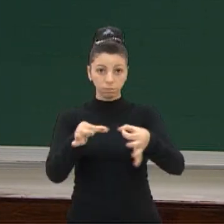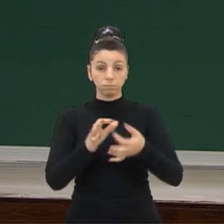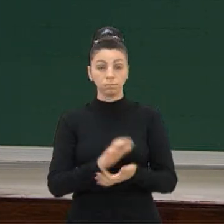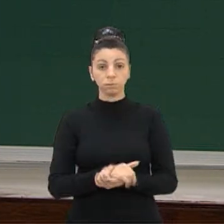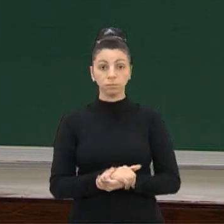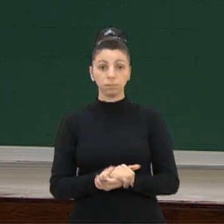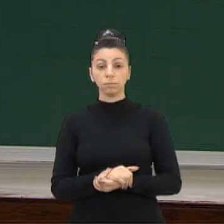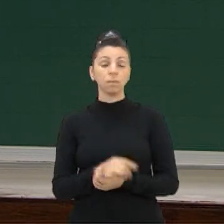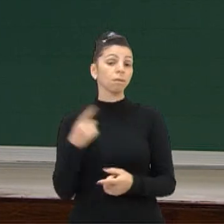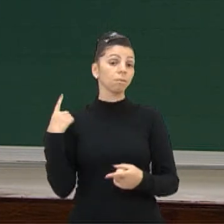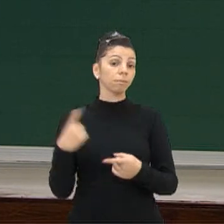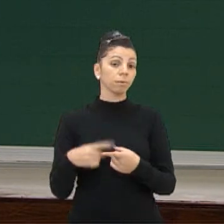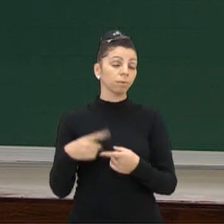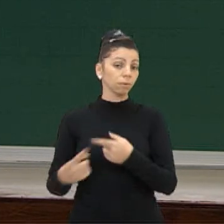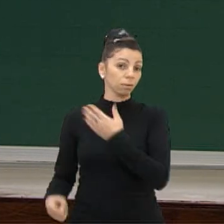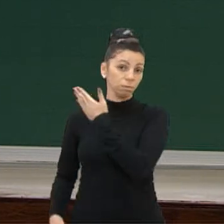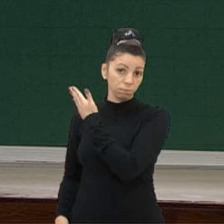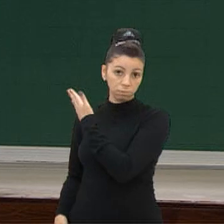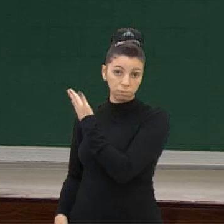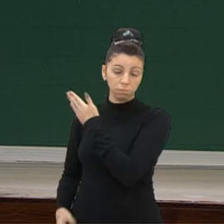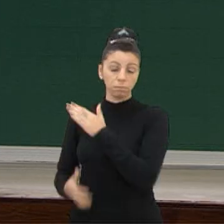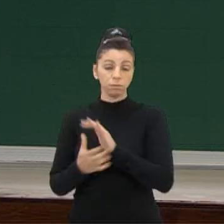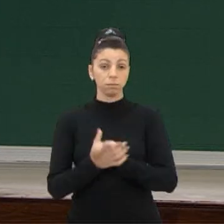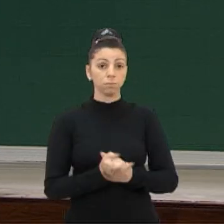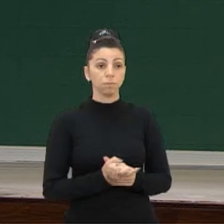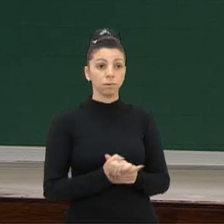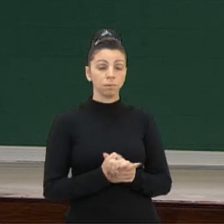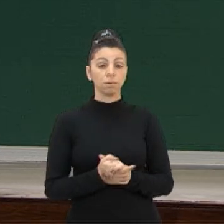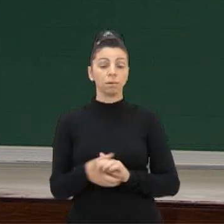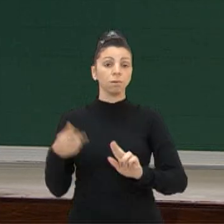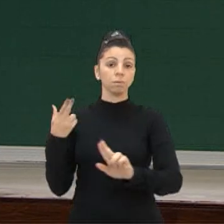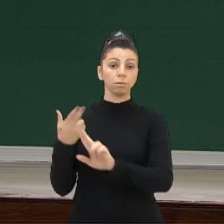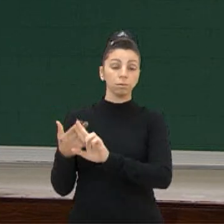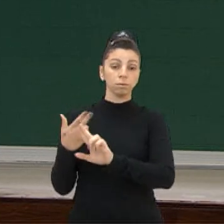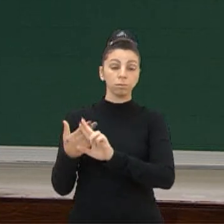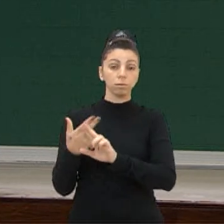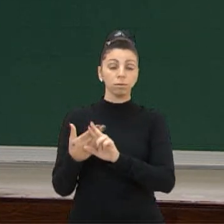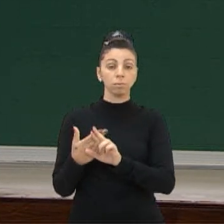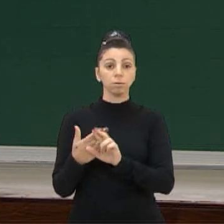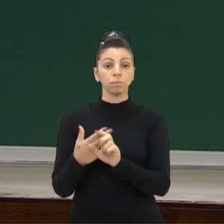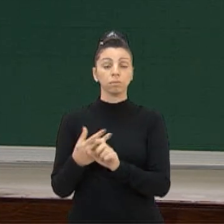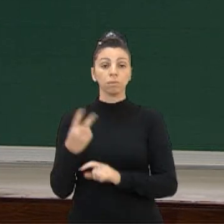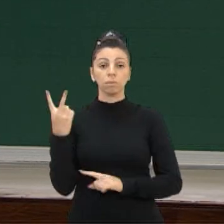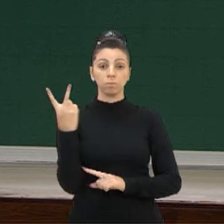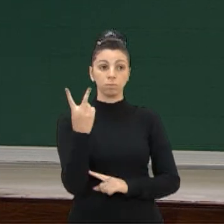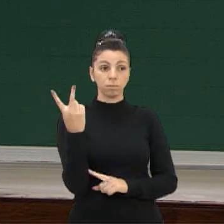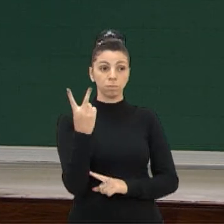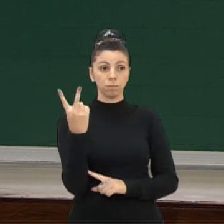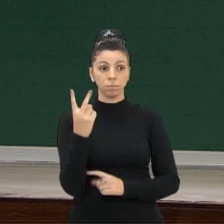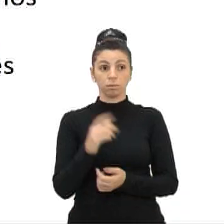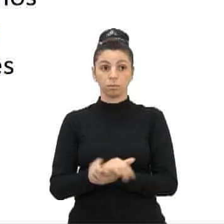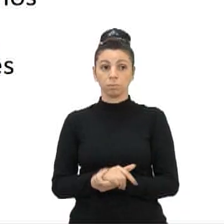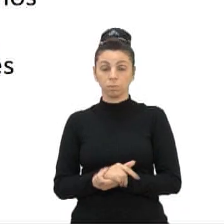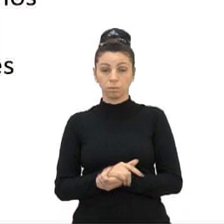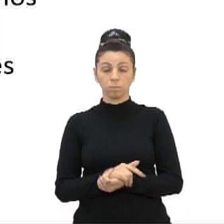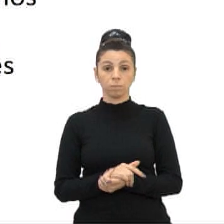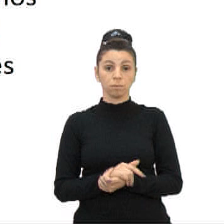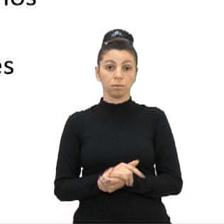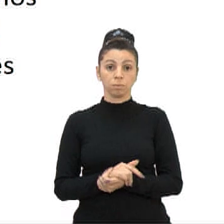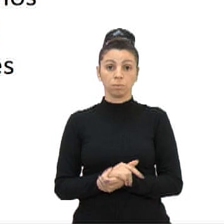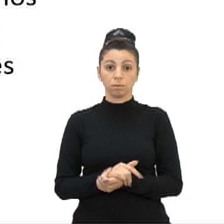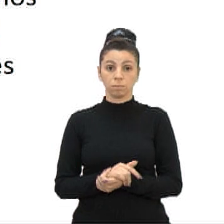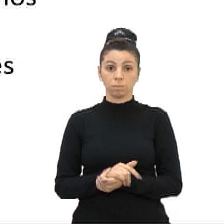né? Por quê? Porque ele utiliza, né, aí as duas flexões, ele vai usar tanto algumas